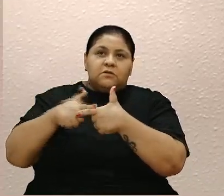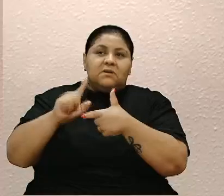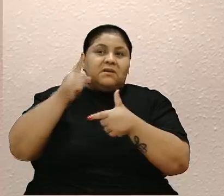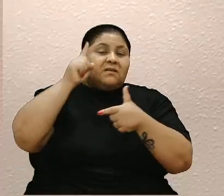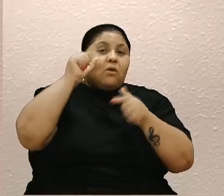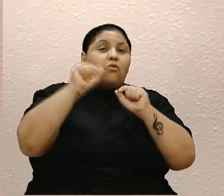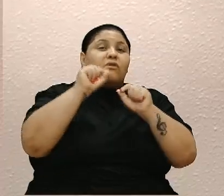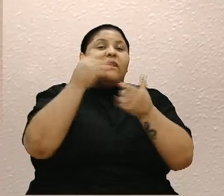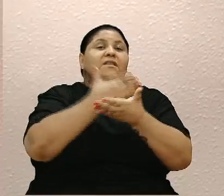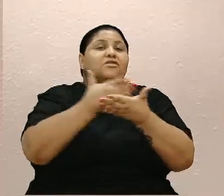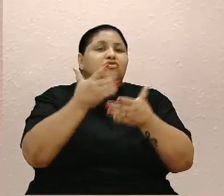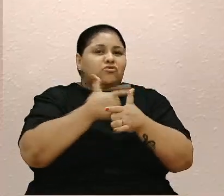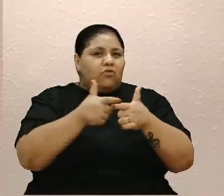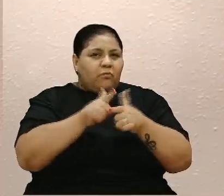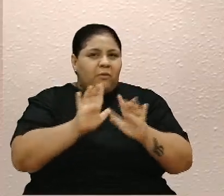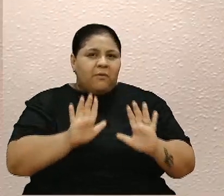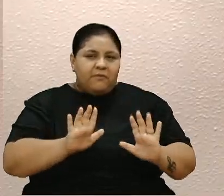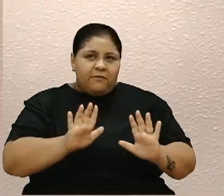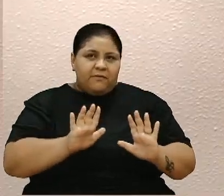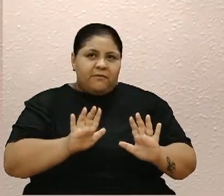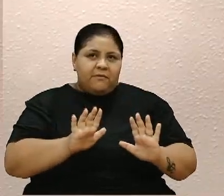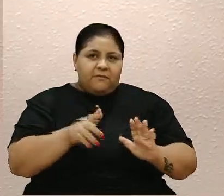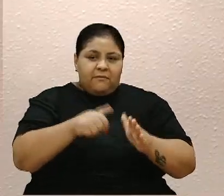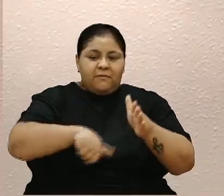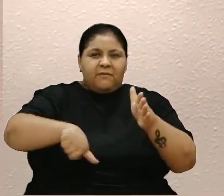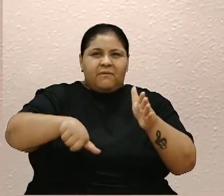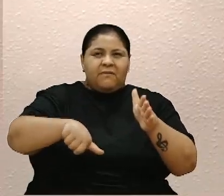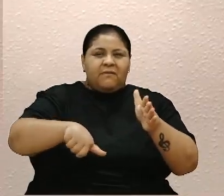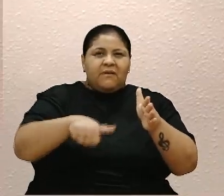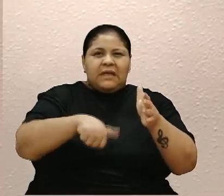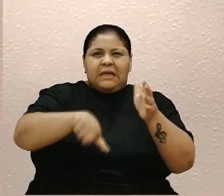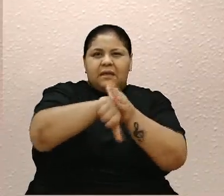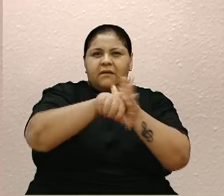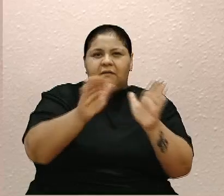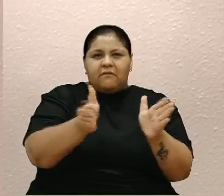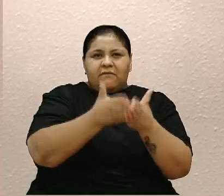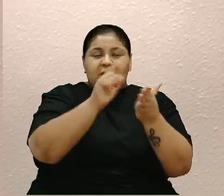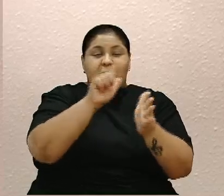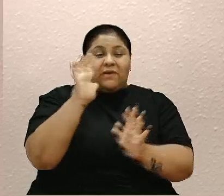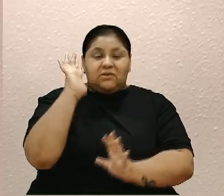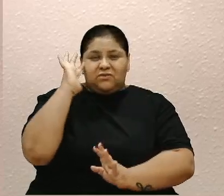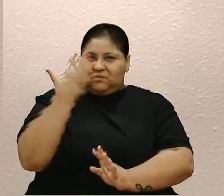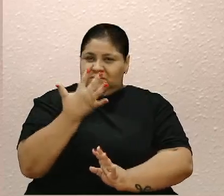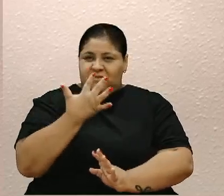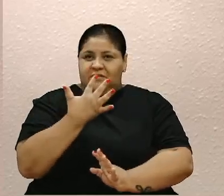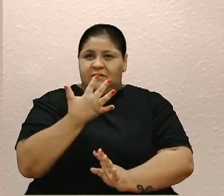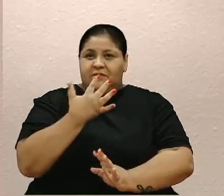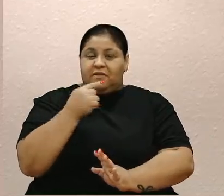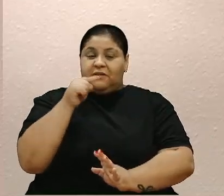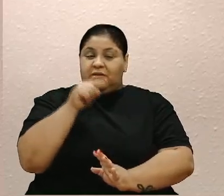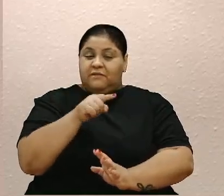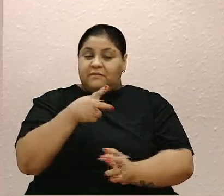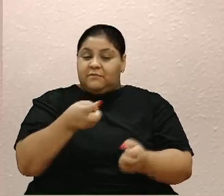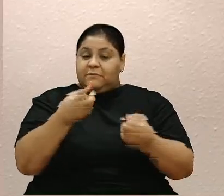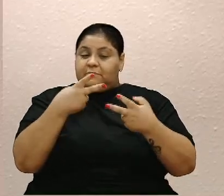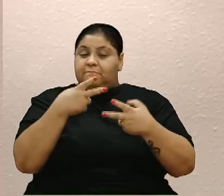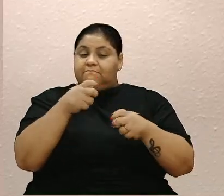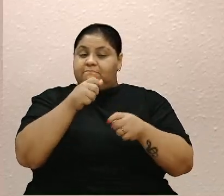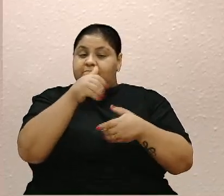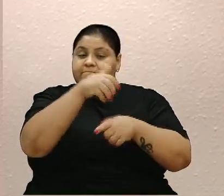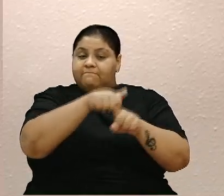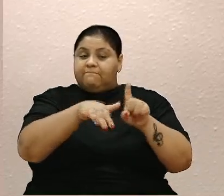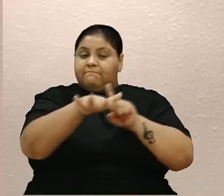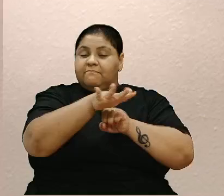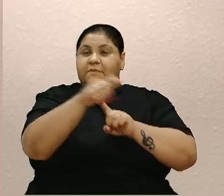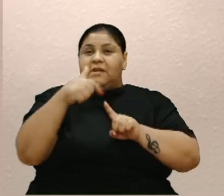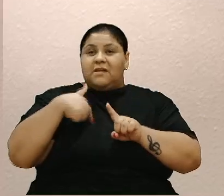raiz. Então, criminalizar a pobreza não é a solução. E muitas vezes é isso que a gente percebe na nossa sociedade, porque eu